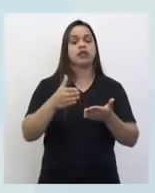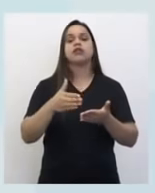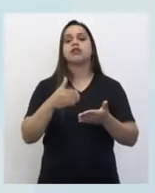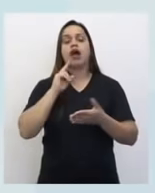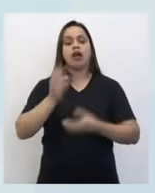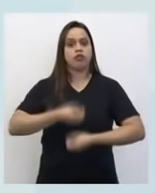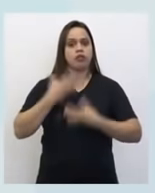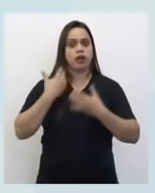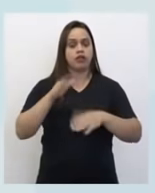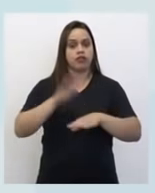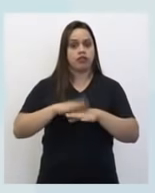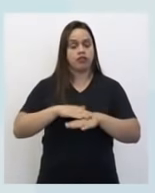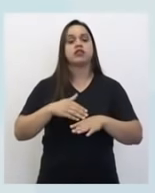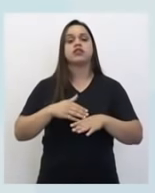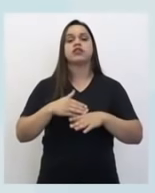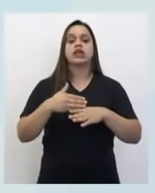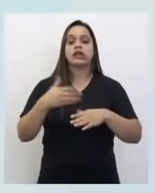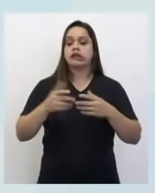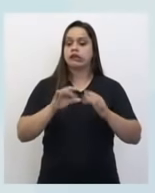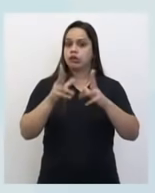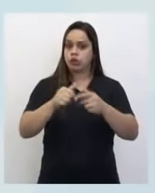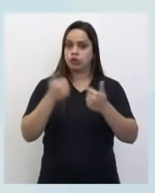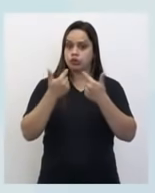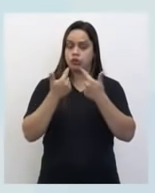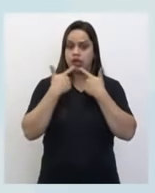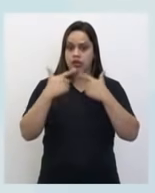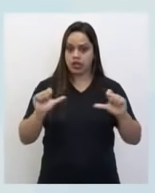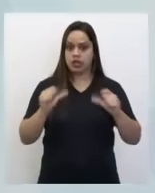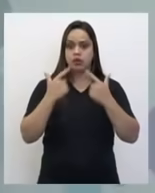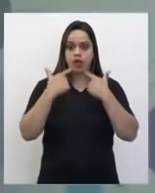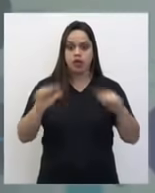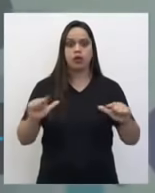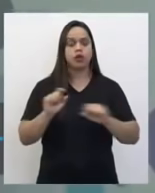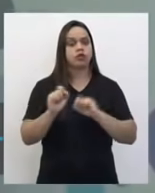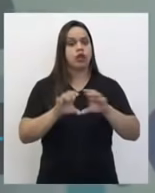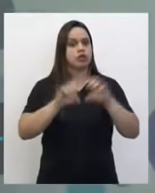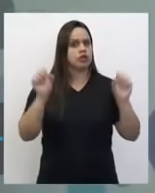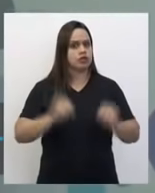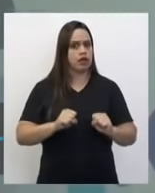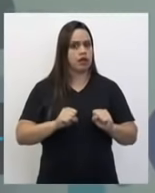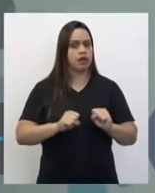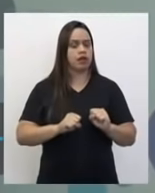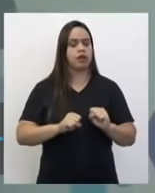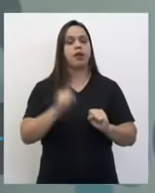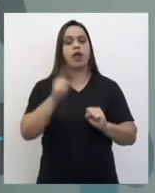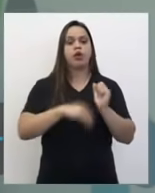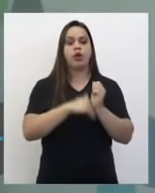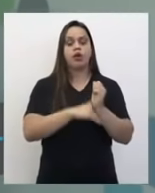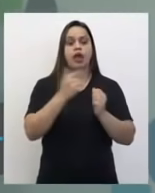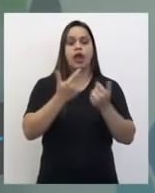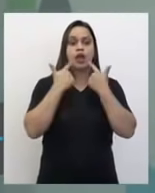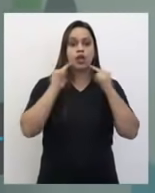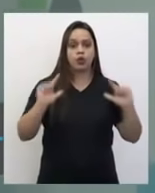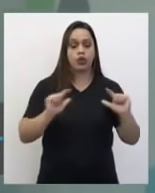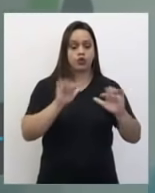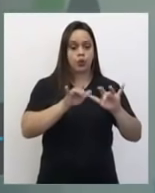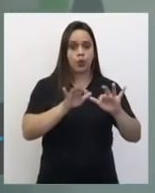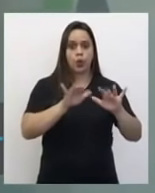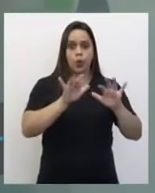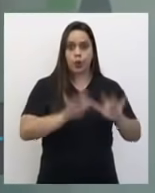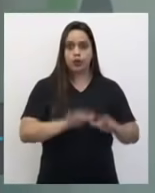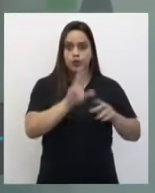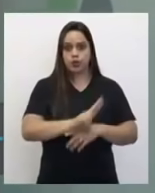dessa linguagem. Então, o que que acontece? O sistema binário é o código que, vamos dizer assim, é a linguagem que o computador usa e ele